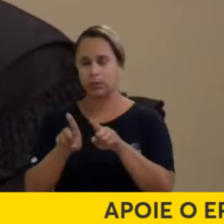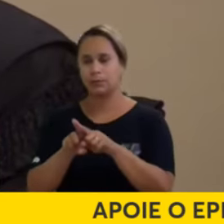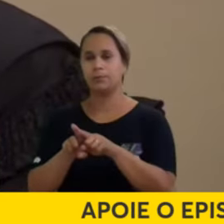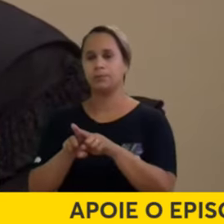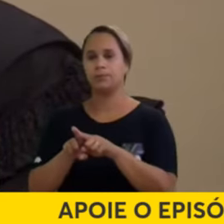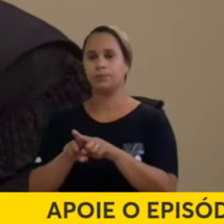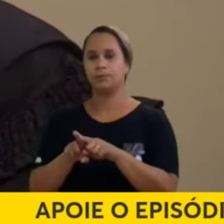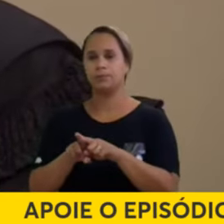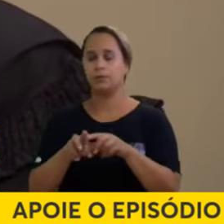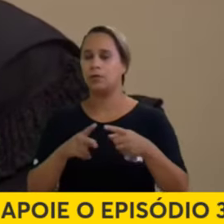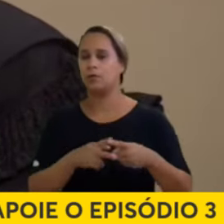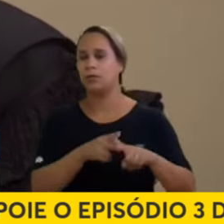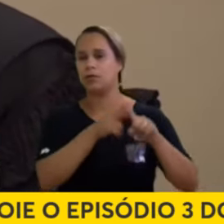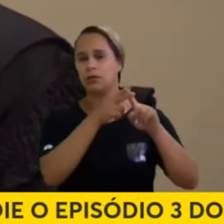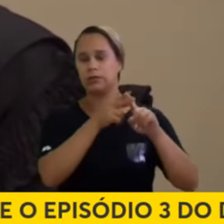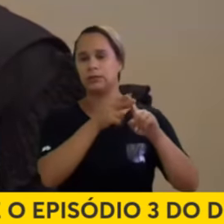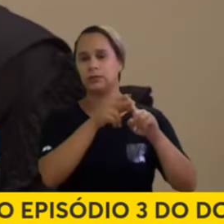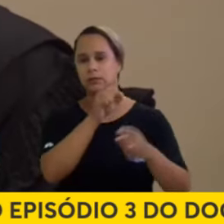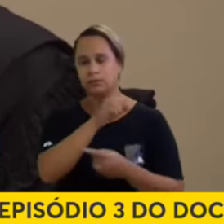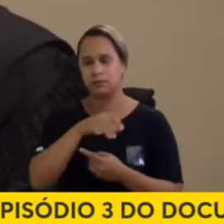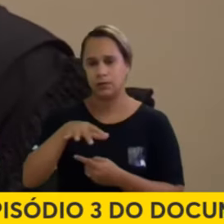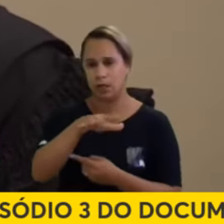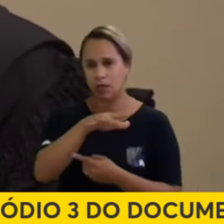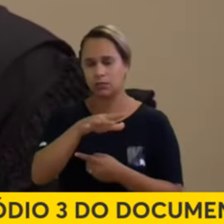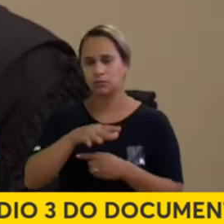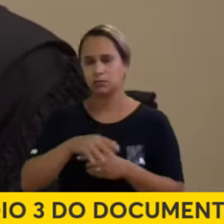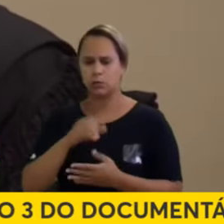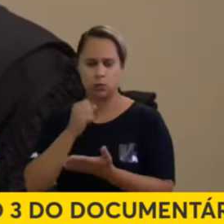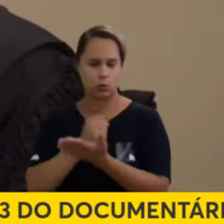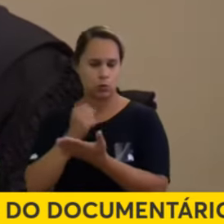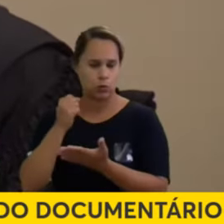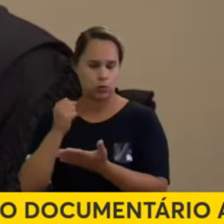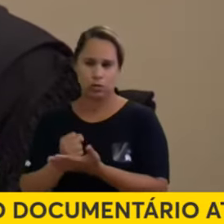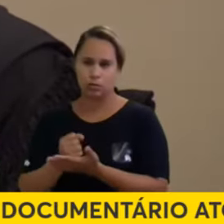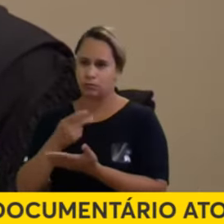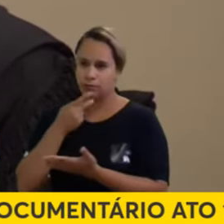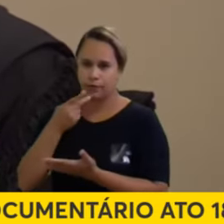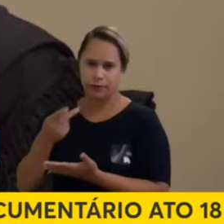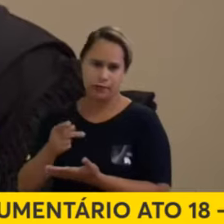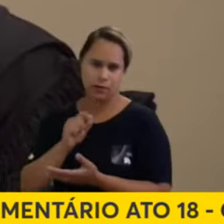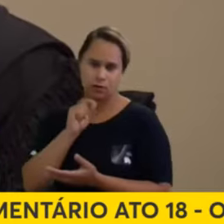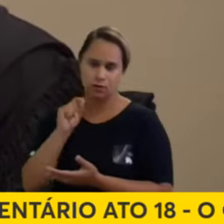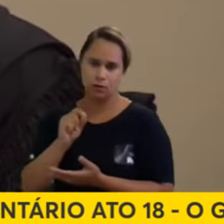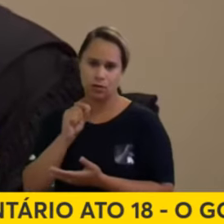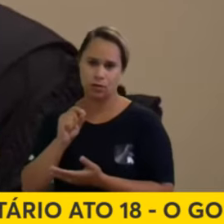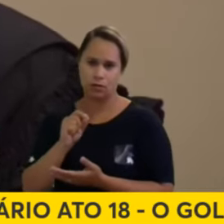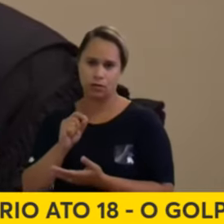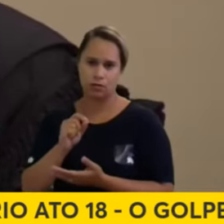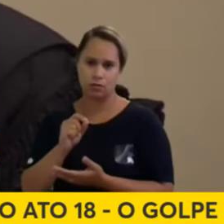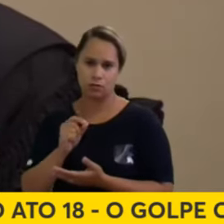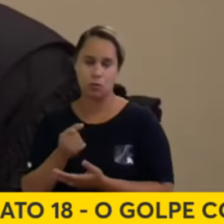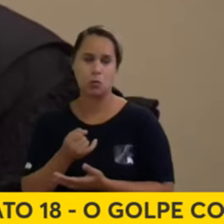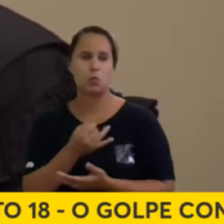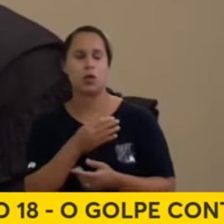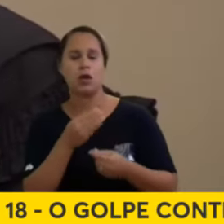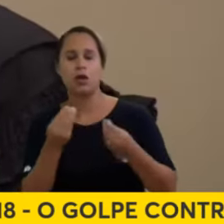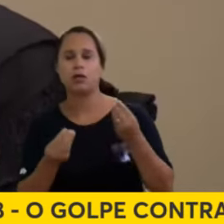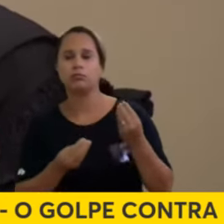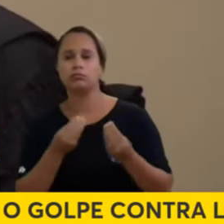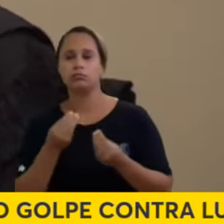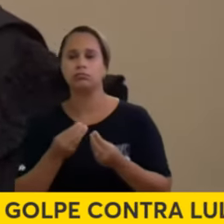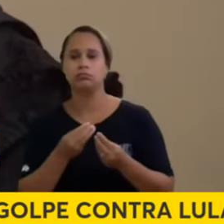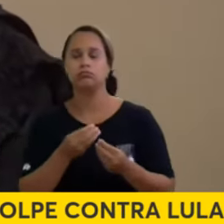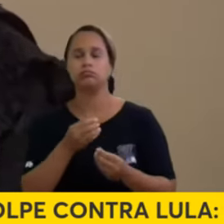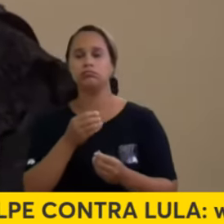manutenção das redes no contrato não se fala quais seriam os pré-candidatos escolhidos e no relatório de atividades